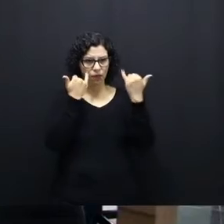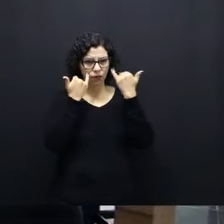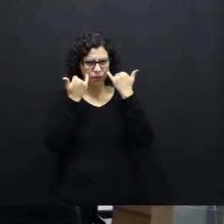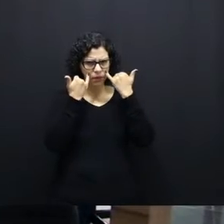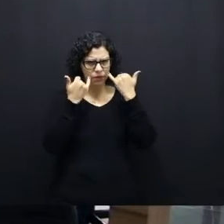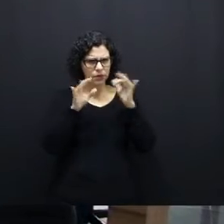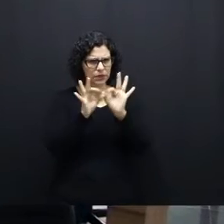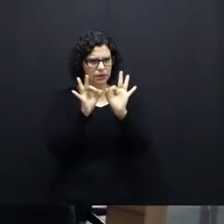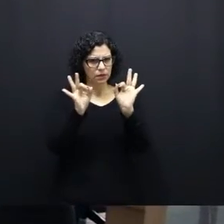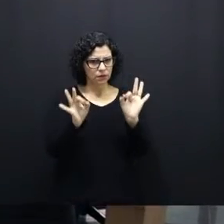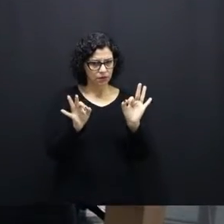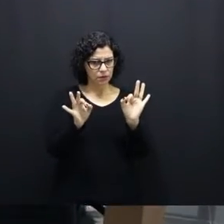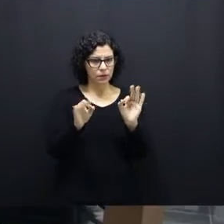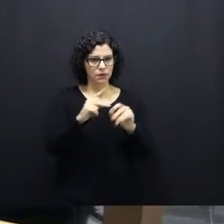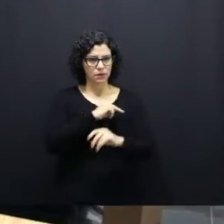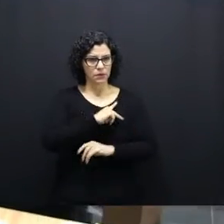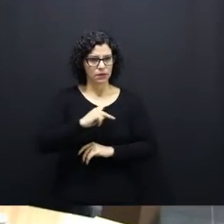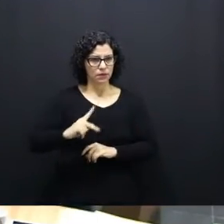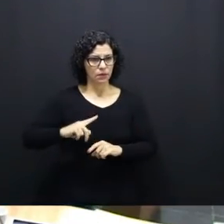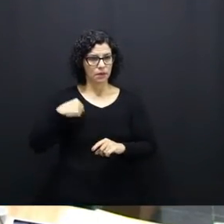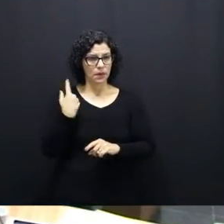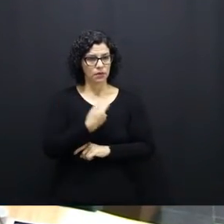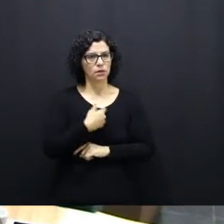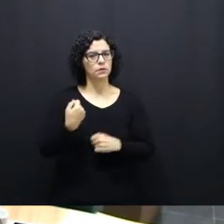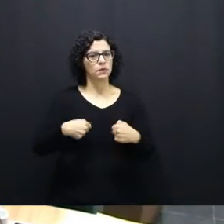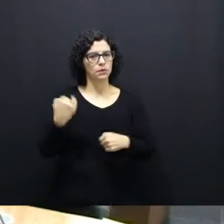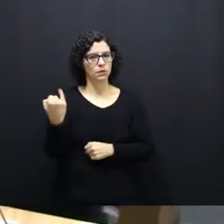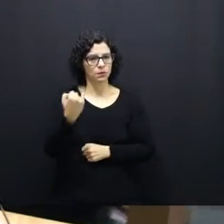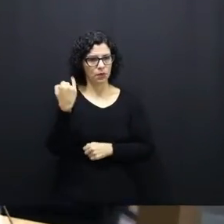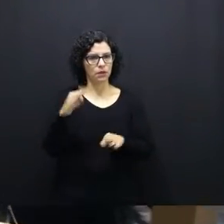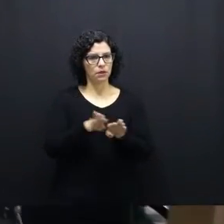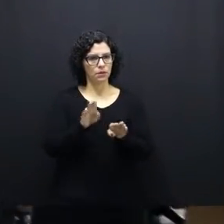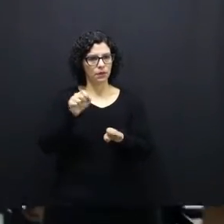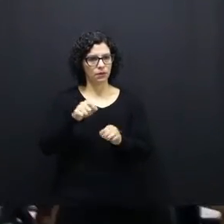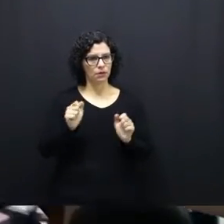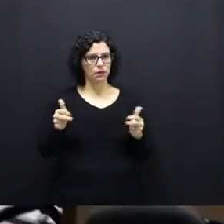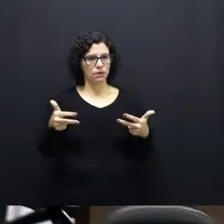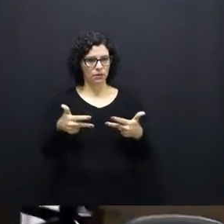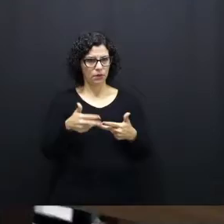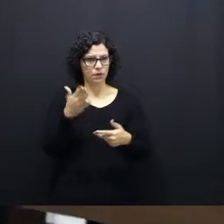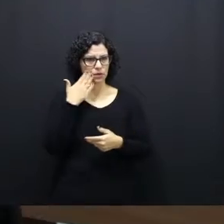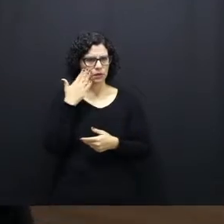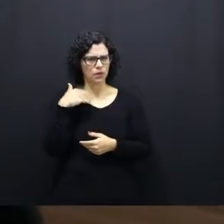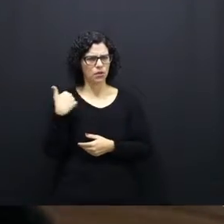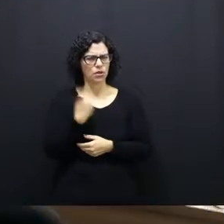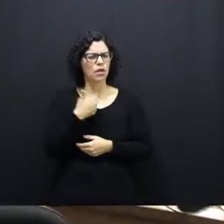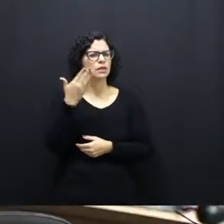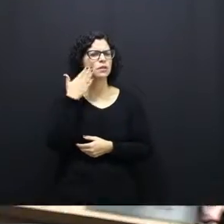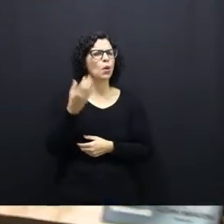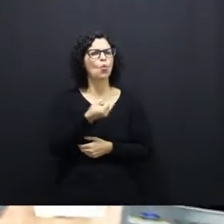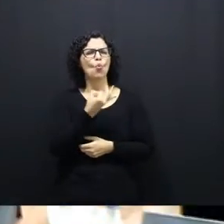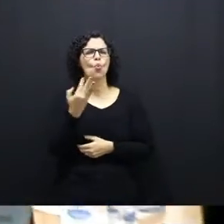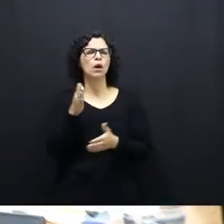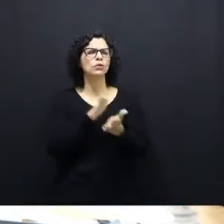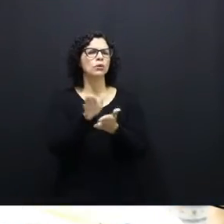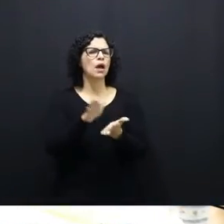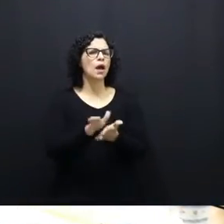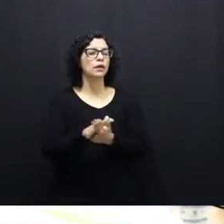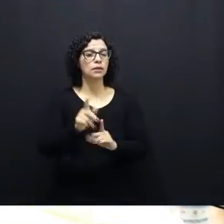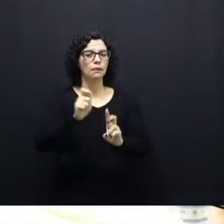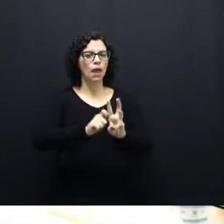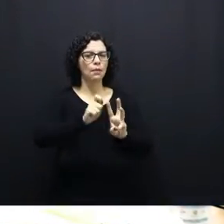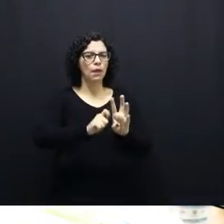informação simples Presidente mais de importância Grande para sua casa aí vai ter mais saber exatamente quanto gastamos aluguel